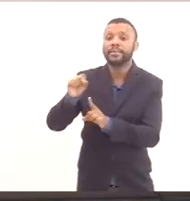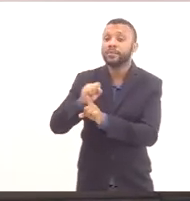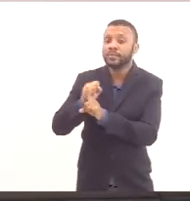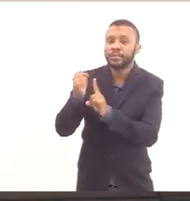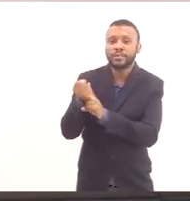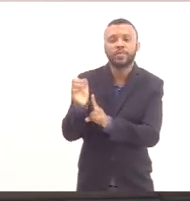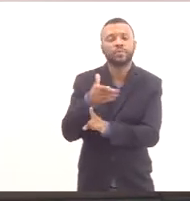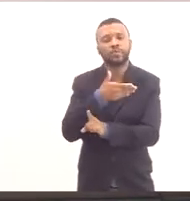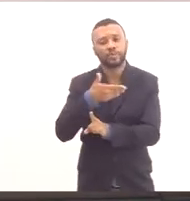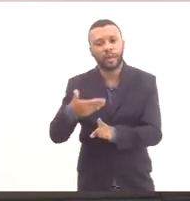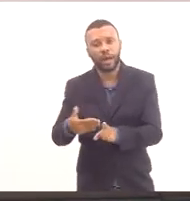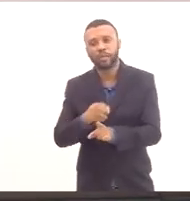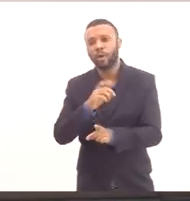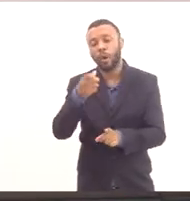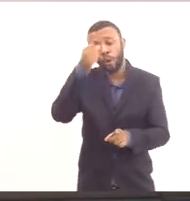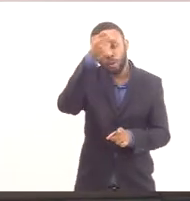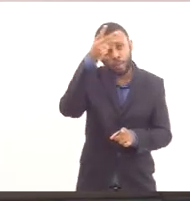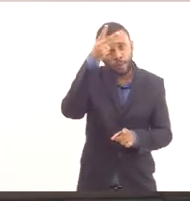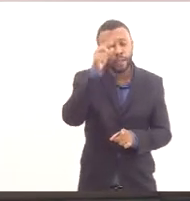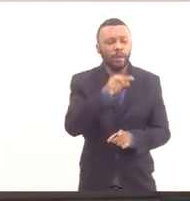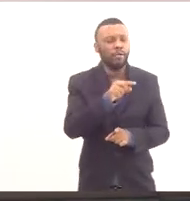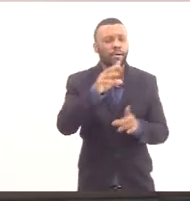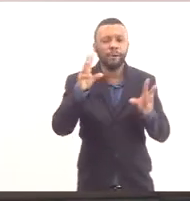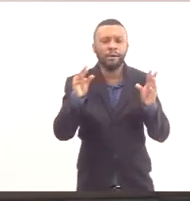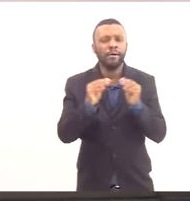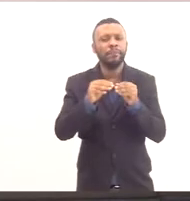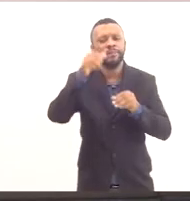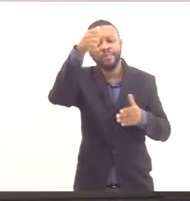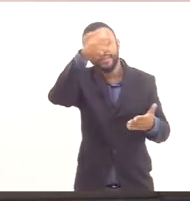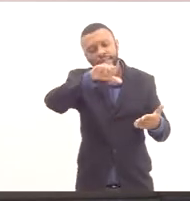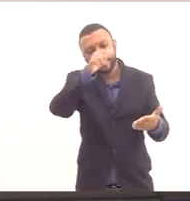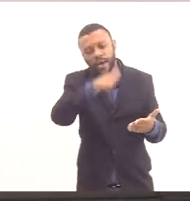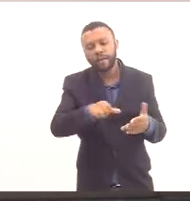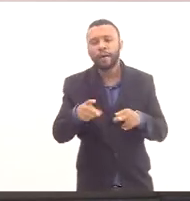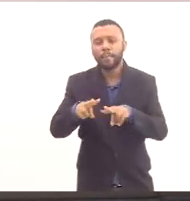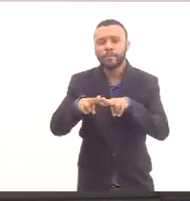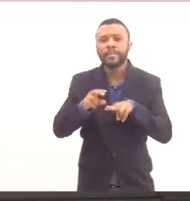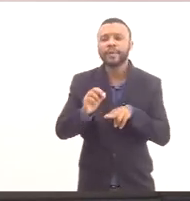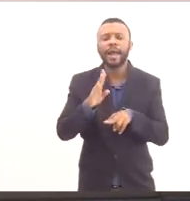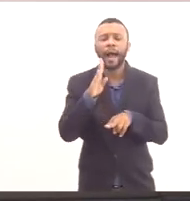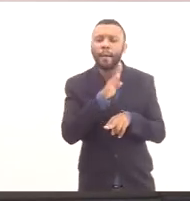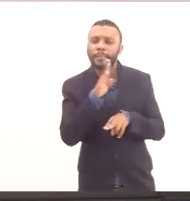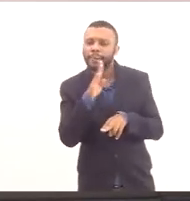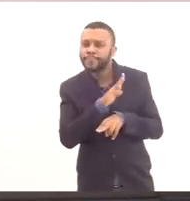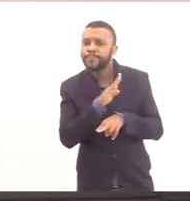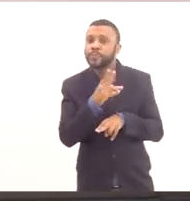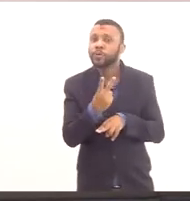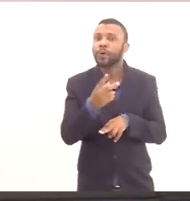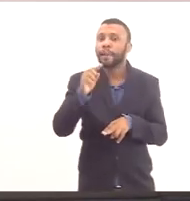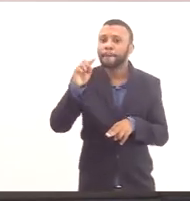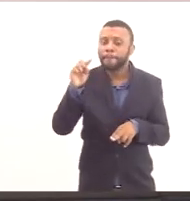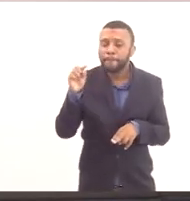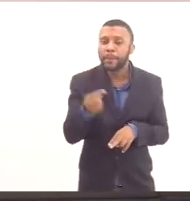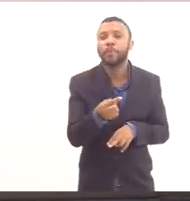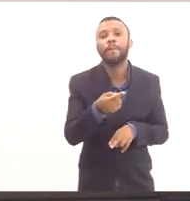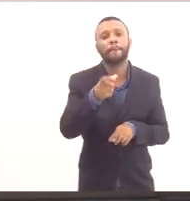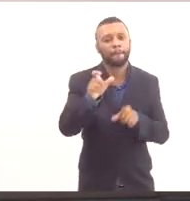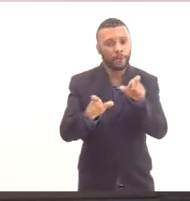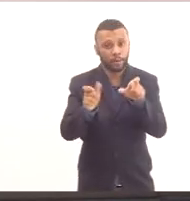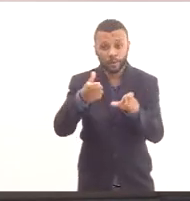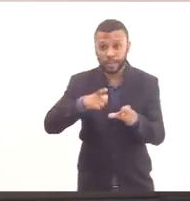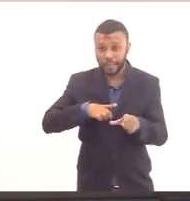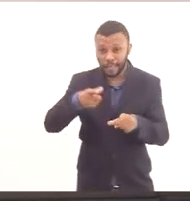município portanto é uma rápida análise e se depreende que aproximadamente duas mil pessoas estejam